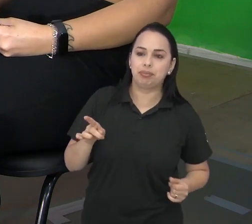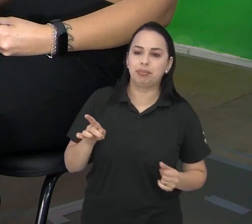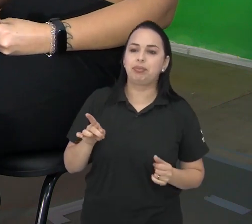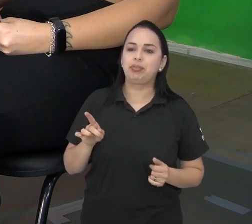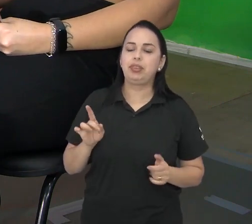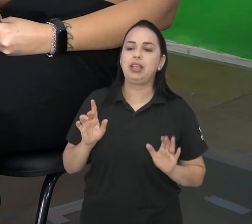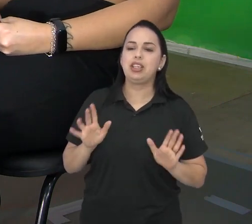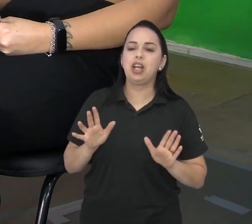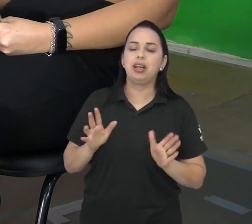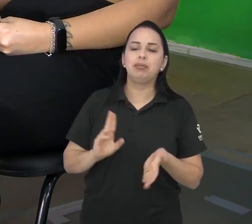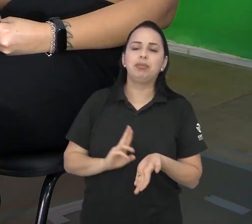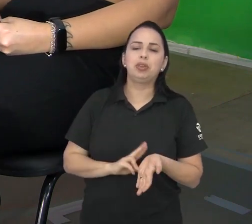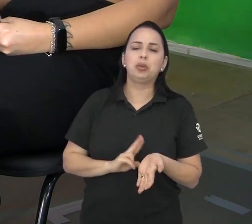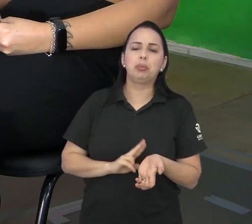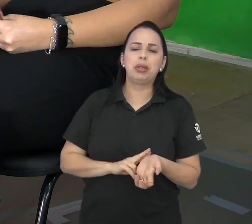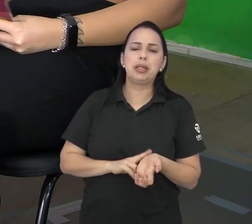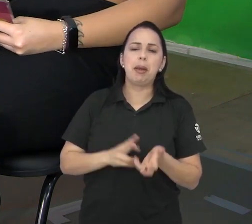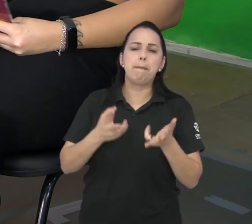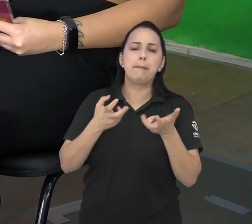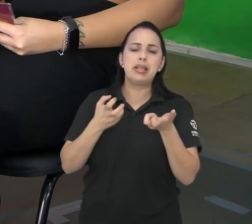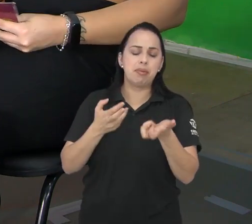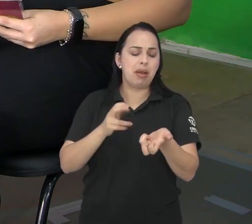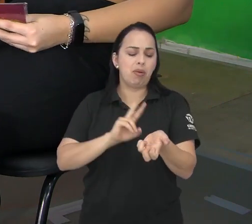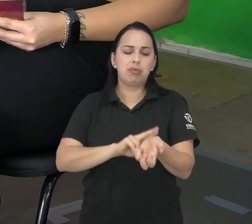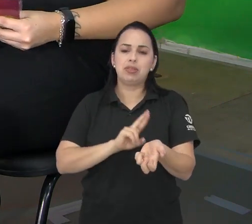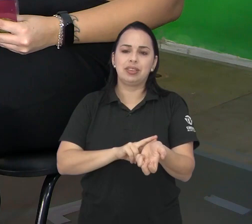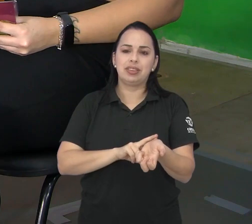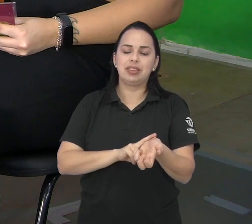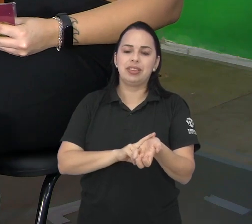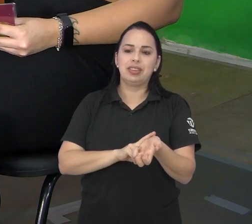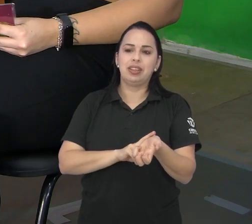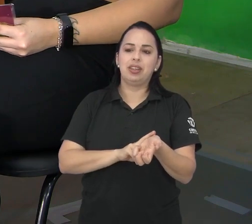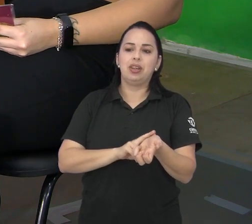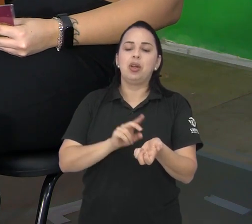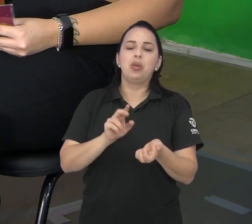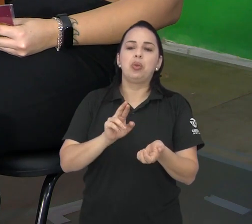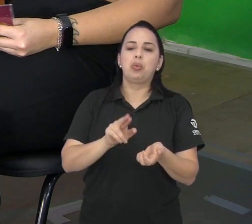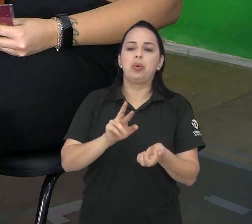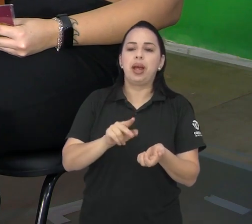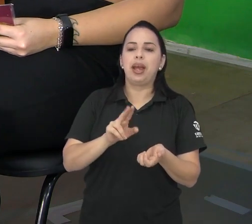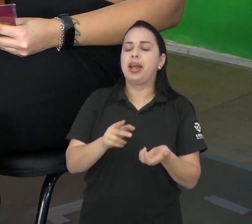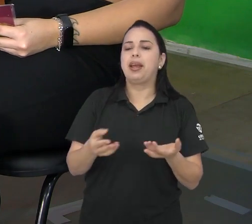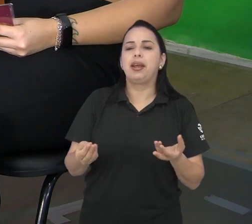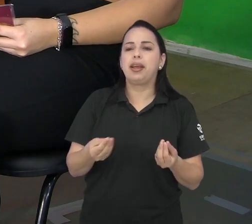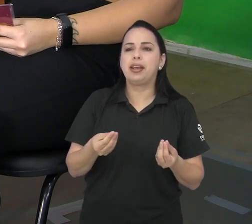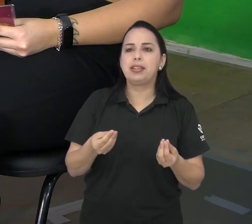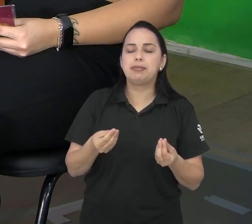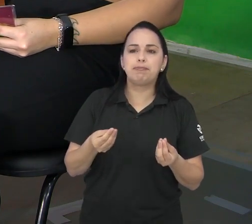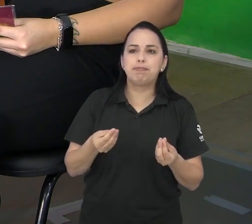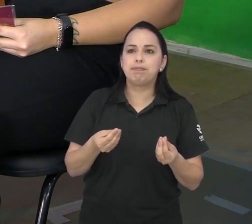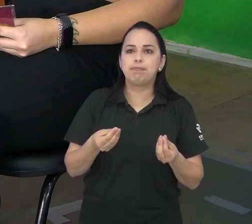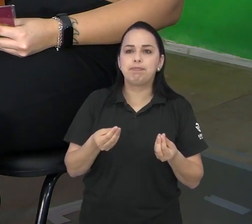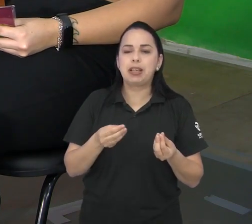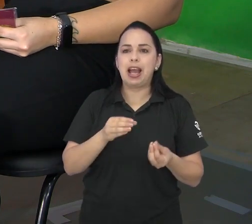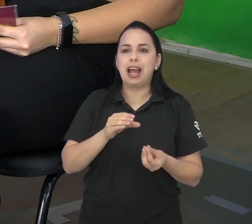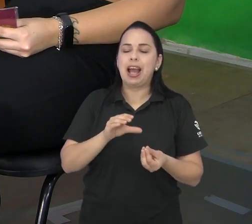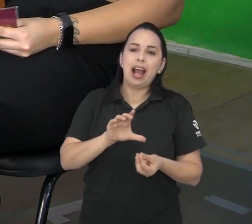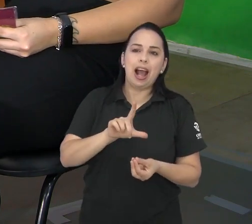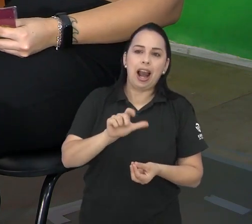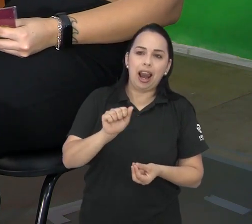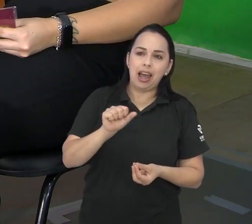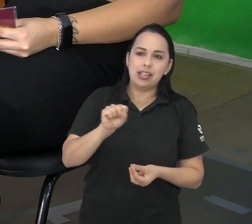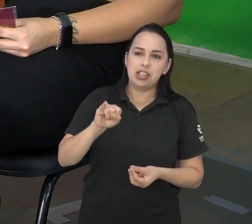assim, se esse ritmo, porque não é considerado algo clássico, né? é considerado algo clássico,